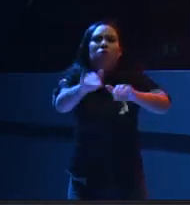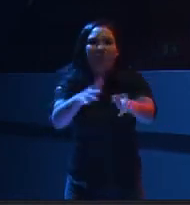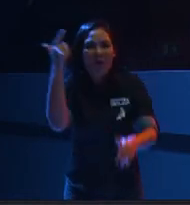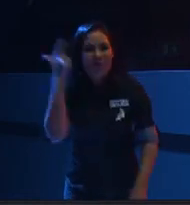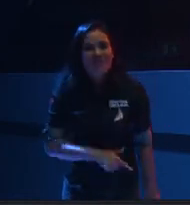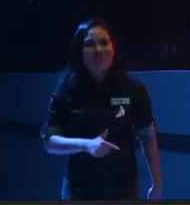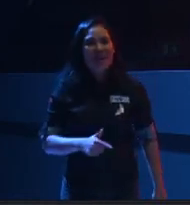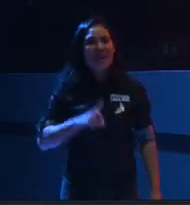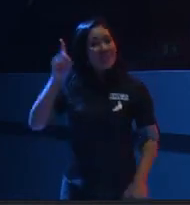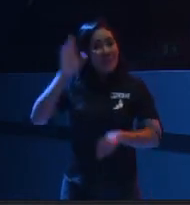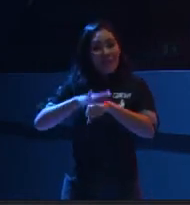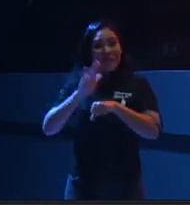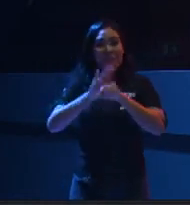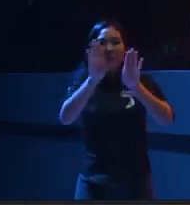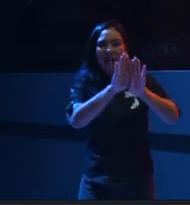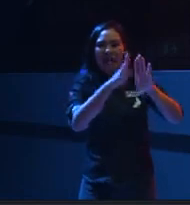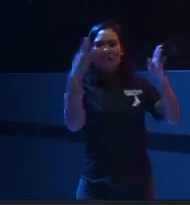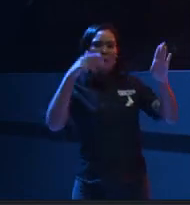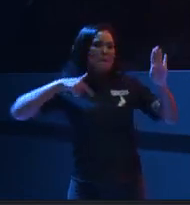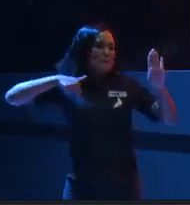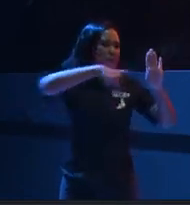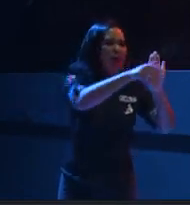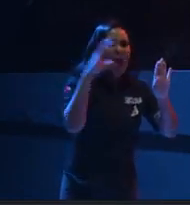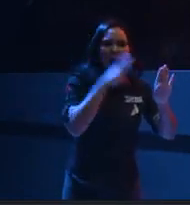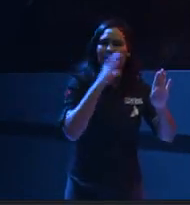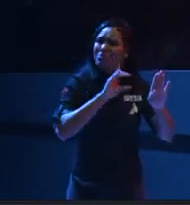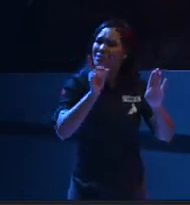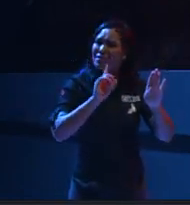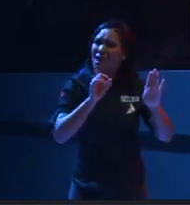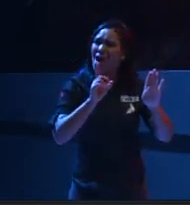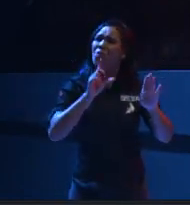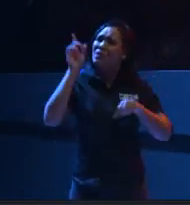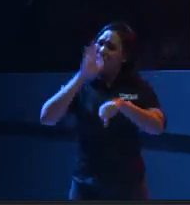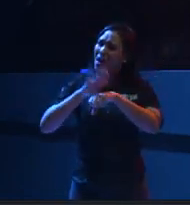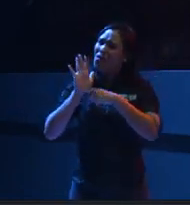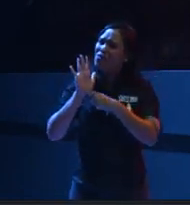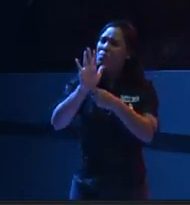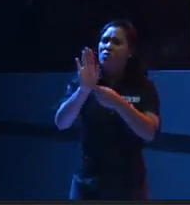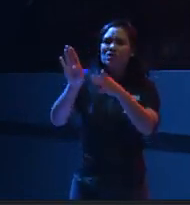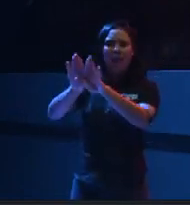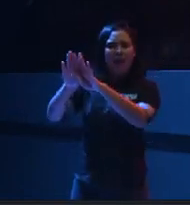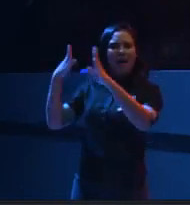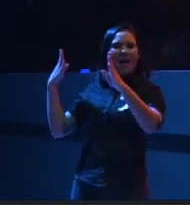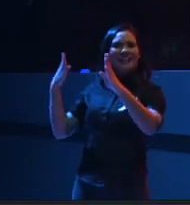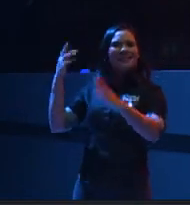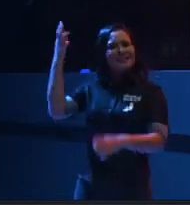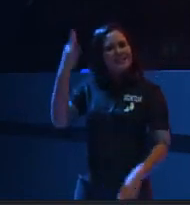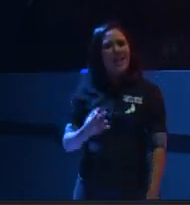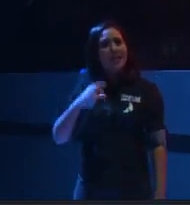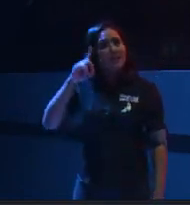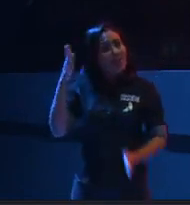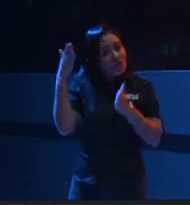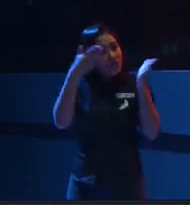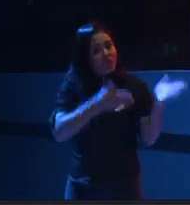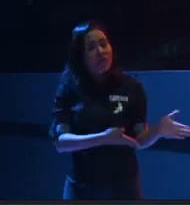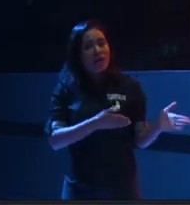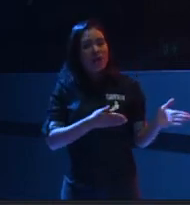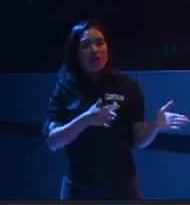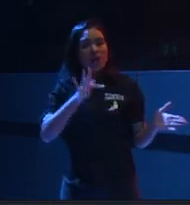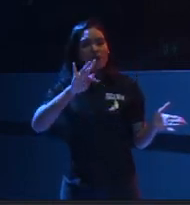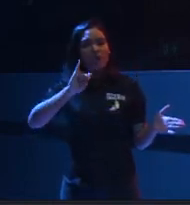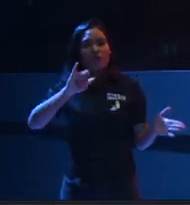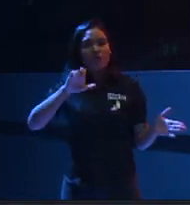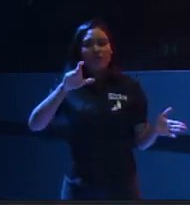que você só viu porque tentou a primeira porta Deus é fiel Deus é fiel Deus